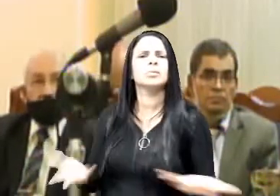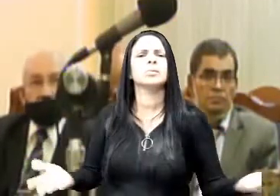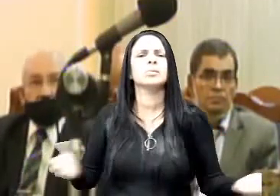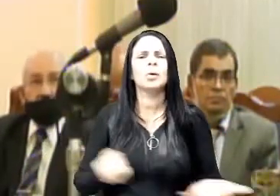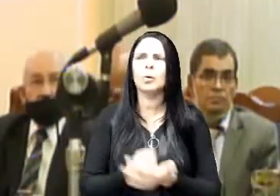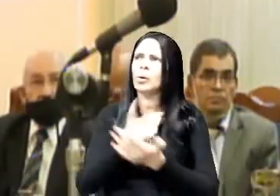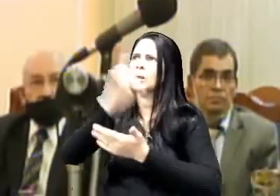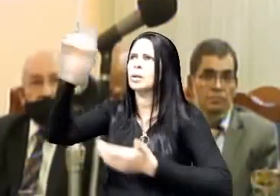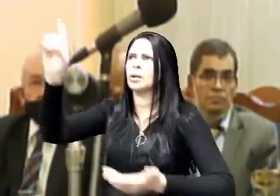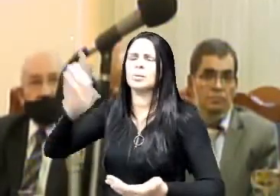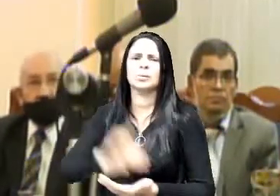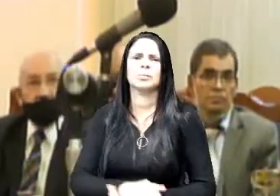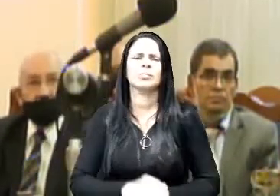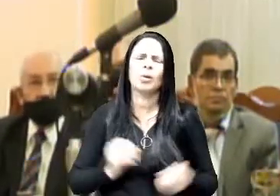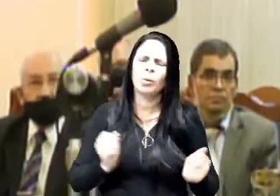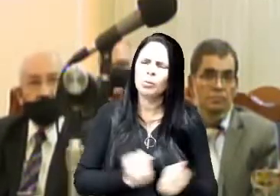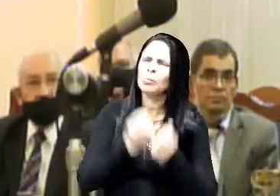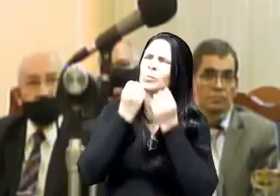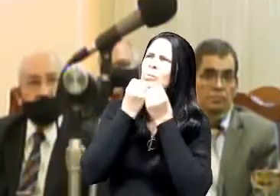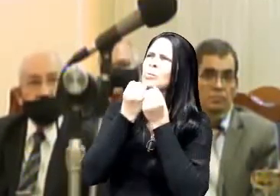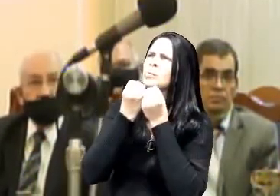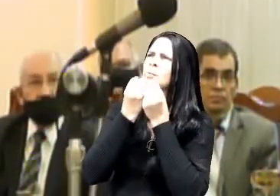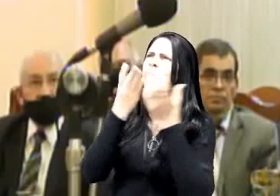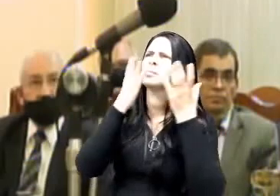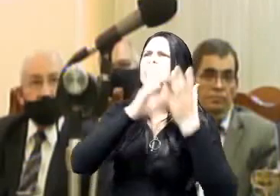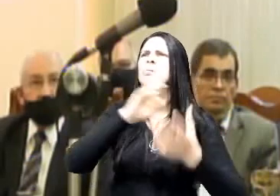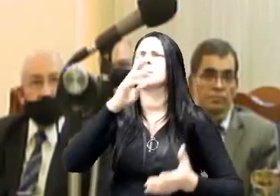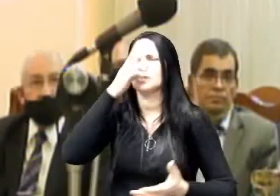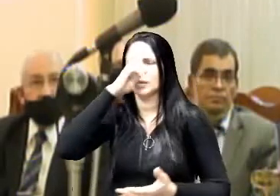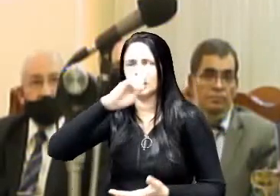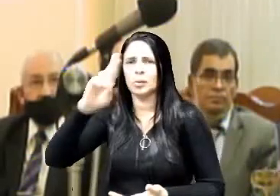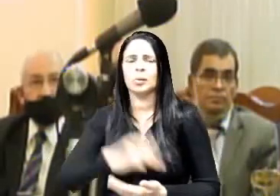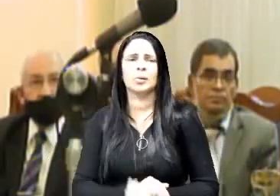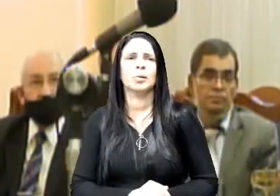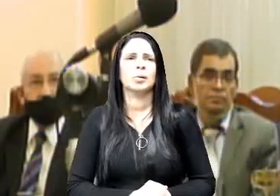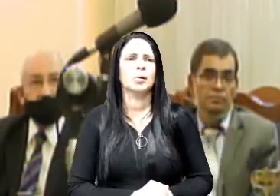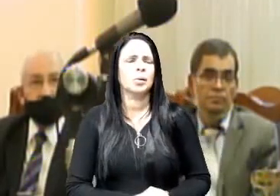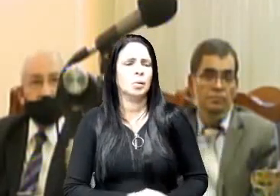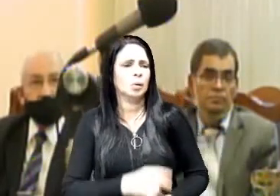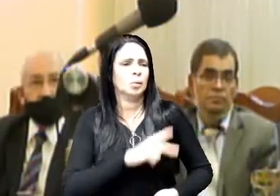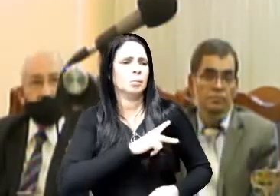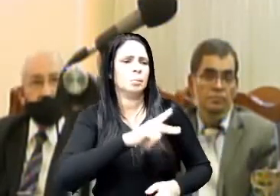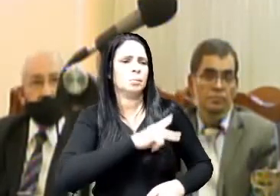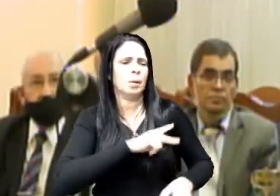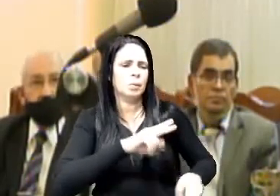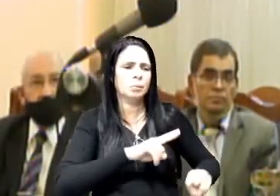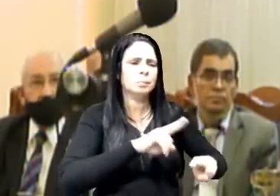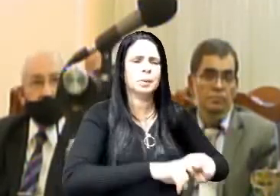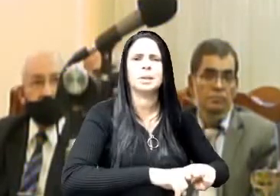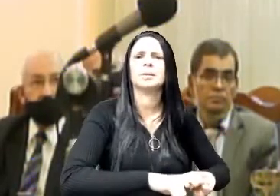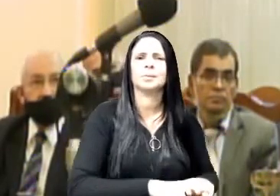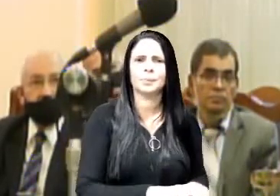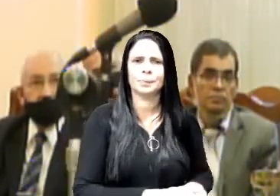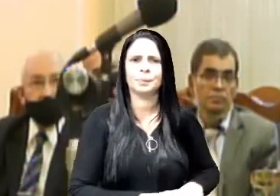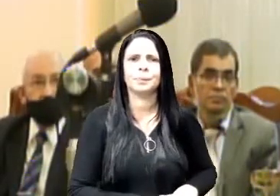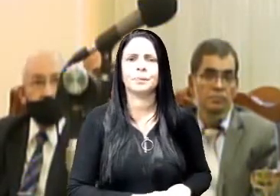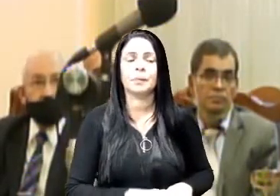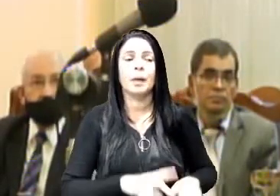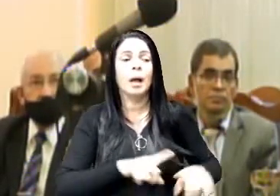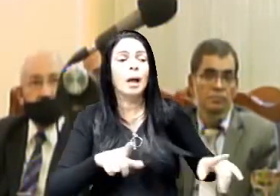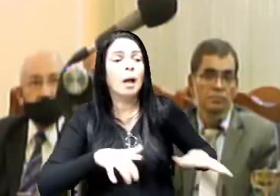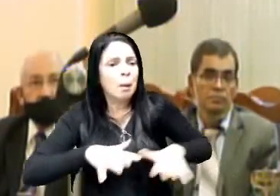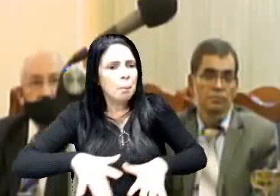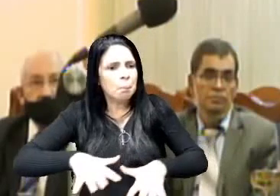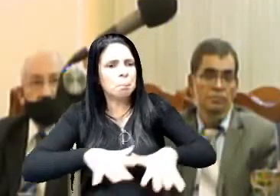Preso. Louvado seja o nome do Senhor. Preso. Aleluia. A multidão se levantou